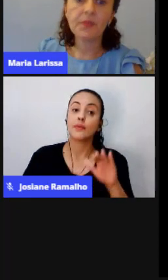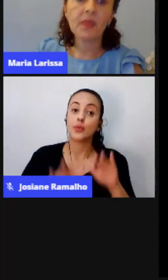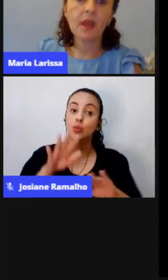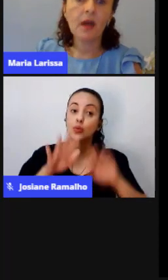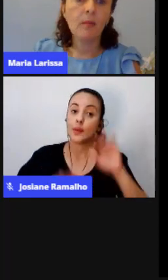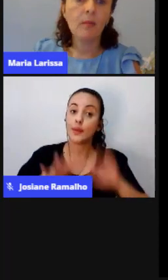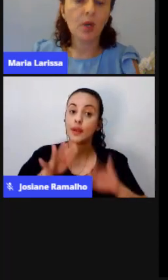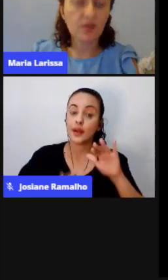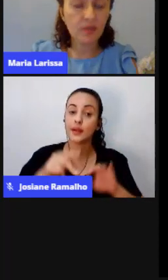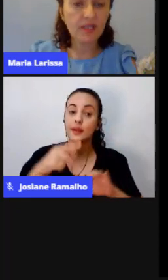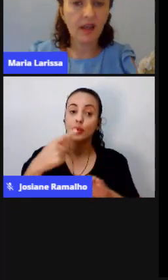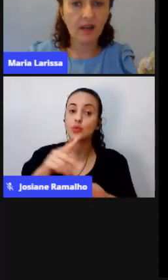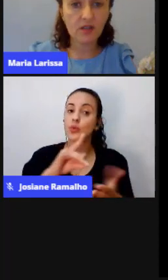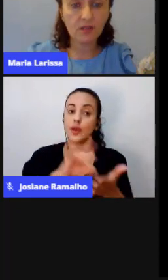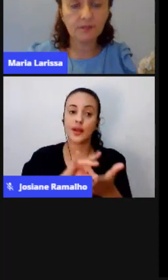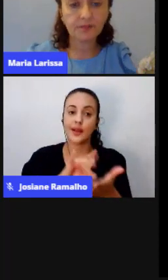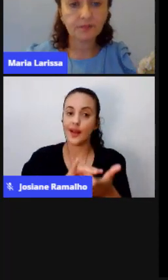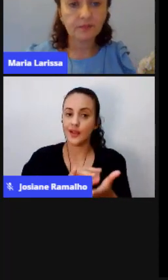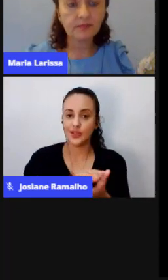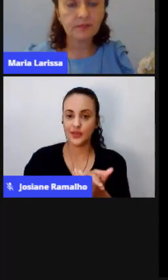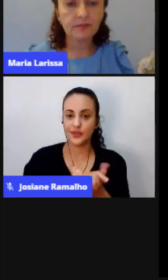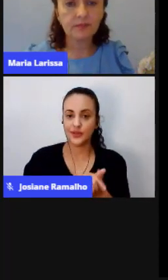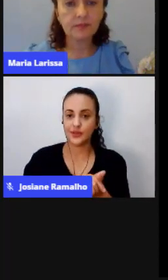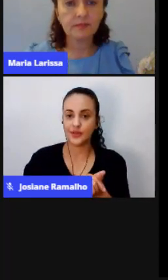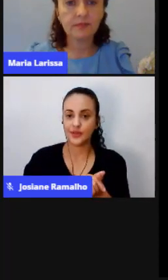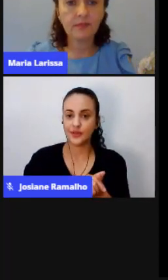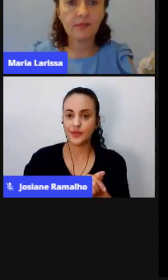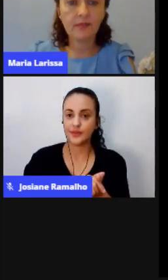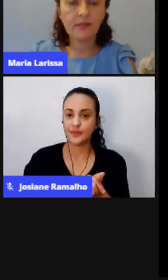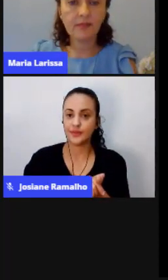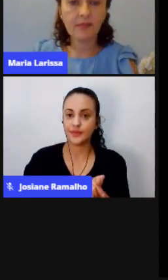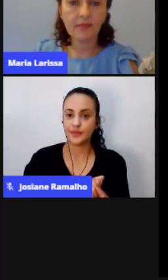aula. Próximo slide.